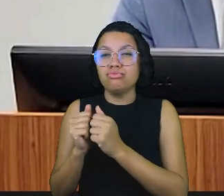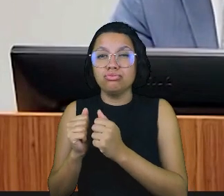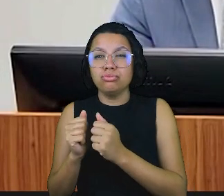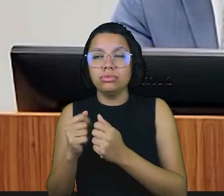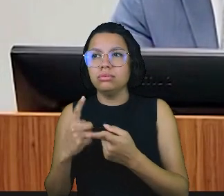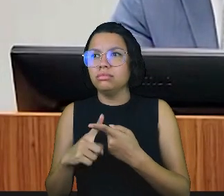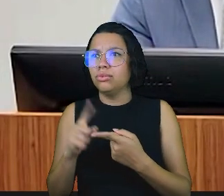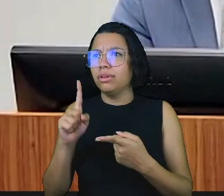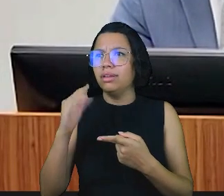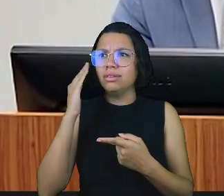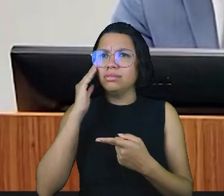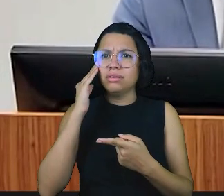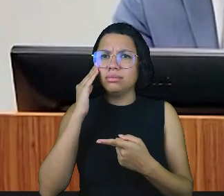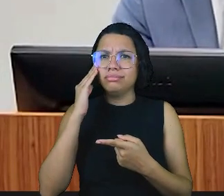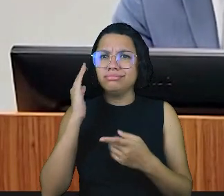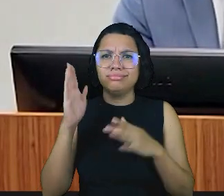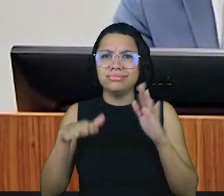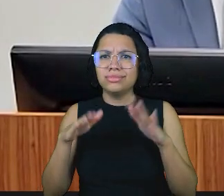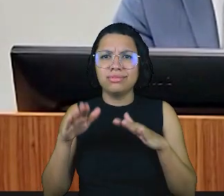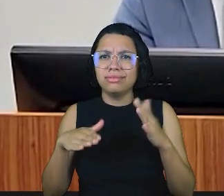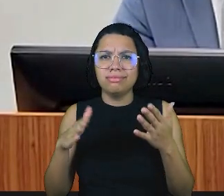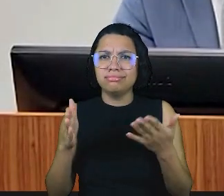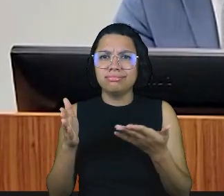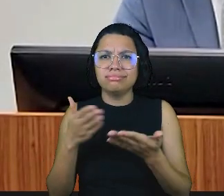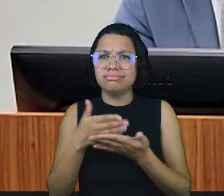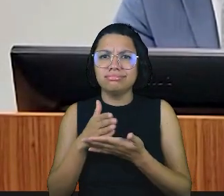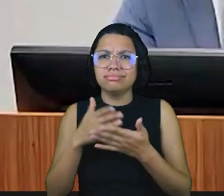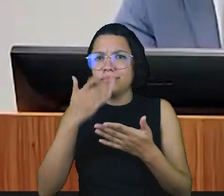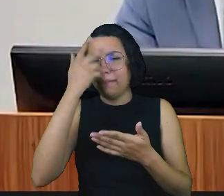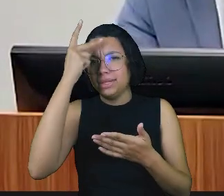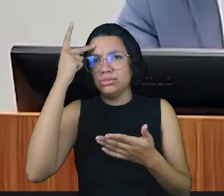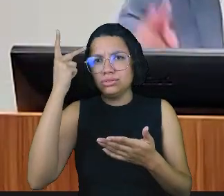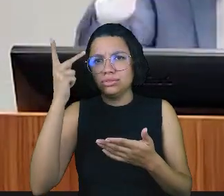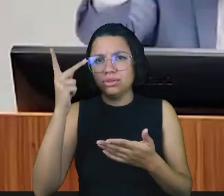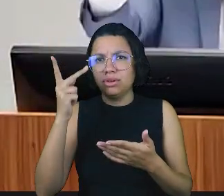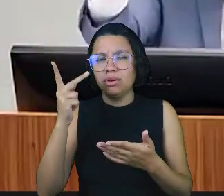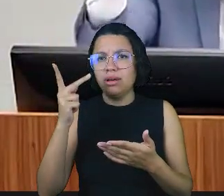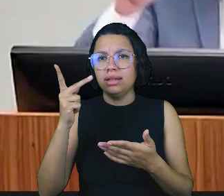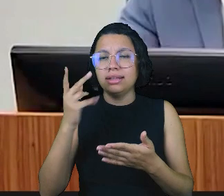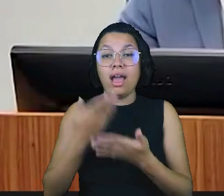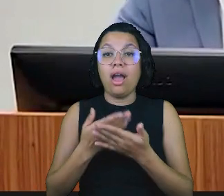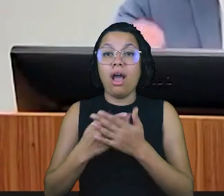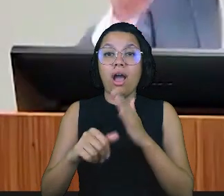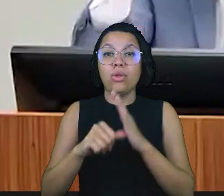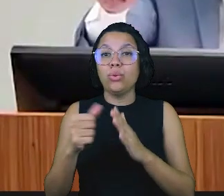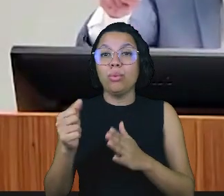neófito em direito tributário. Está no primeiro ano, já vai entender isso. Eu tenho 2